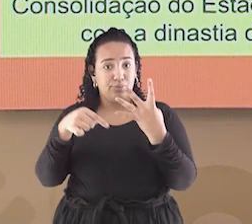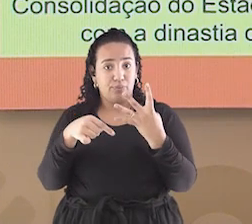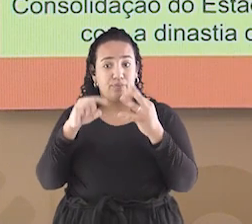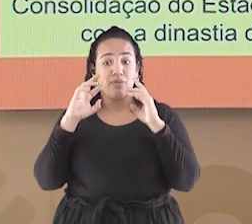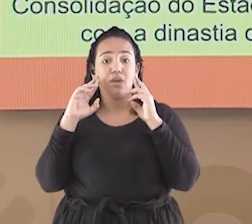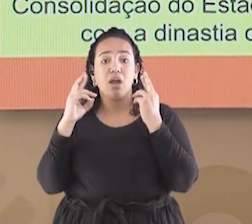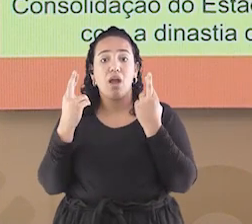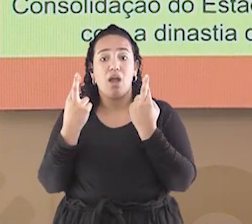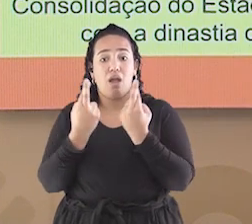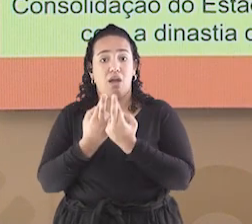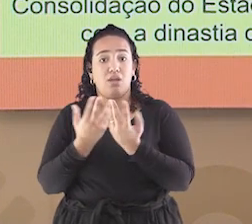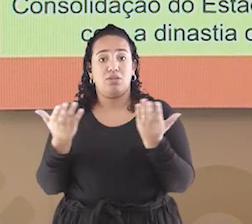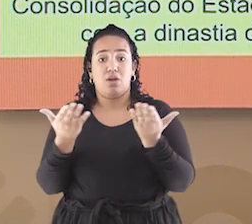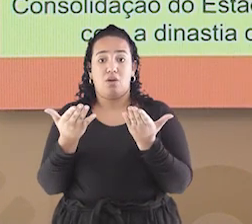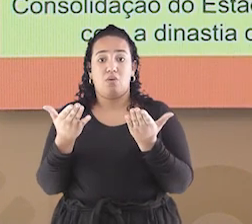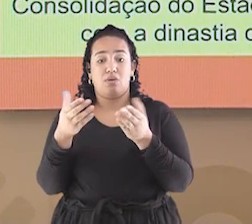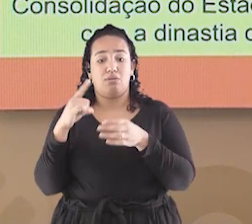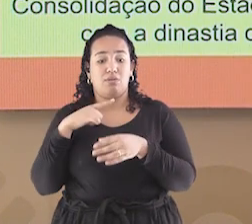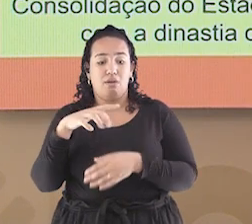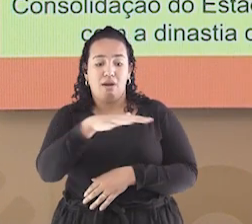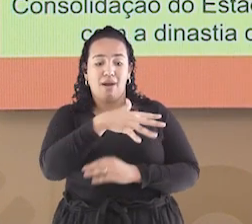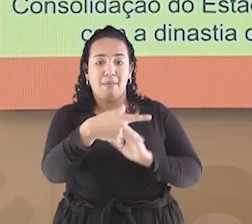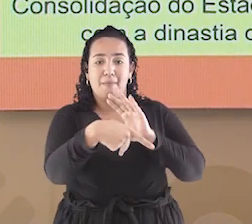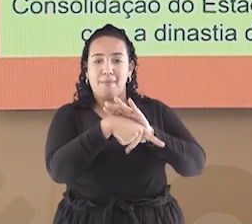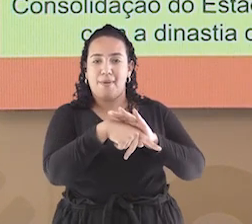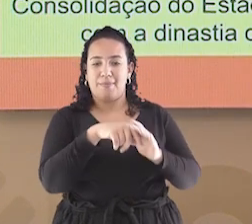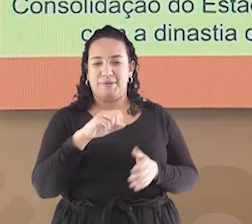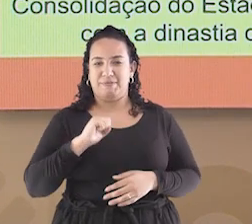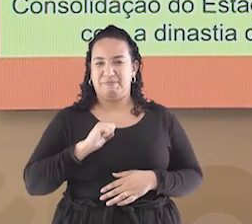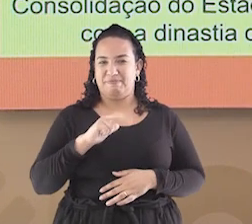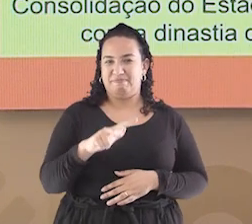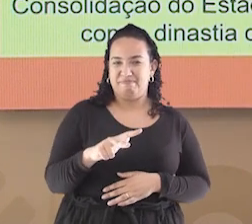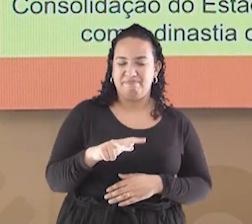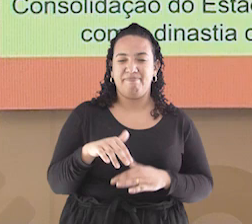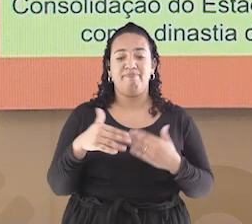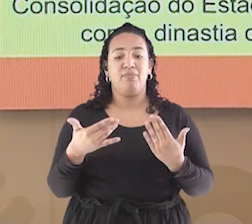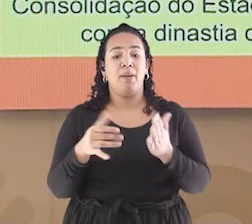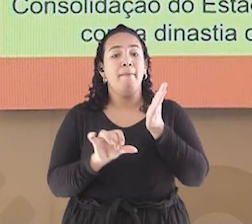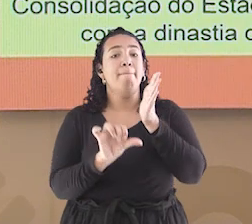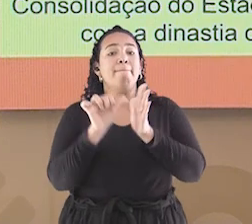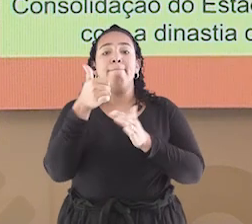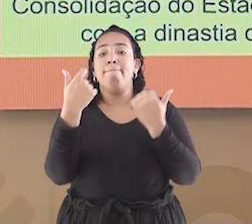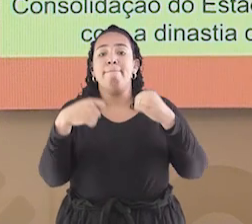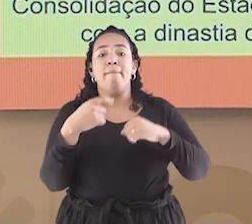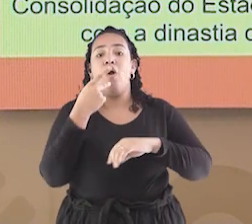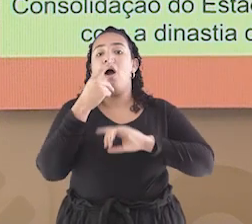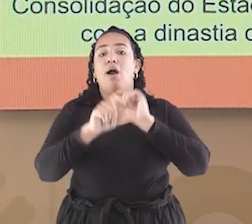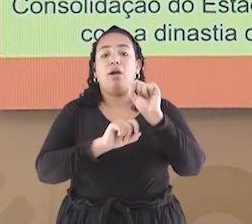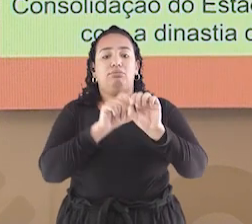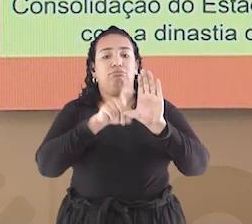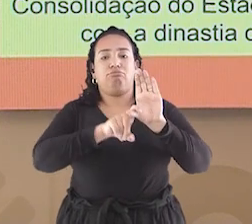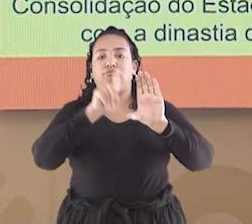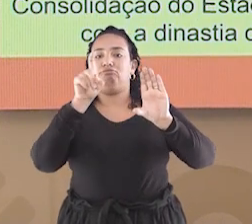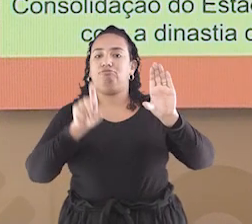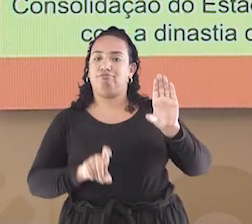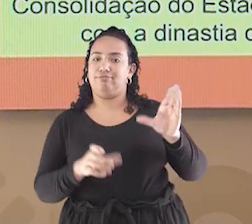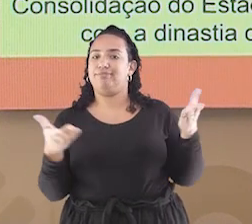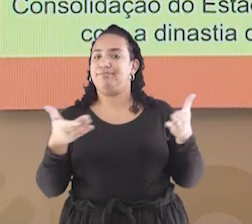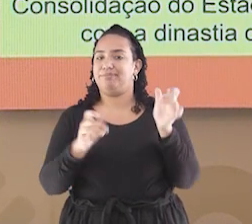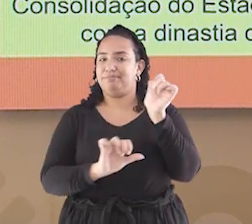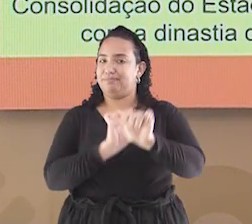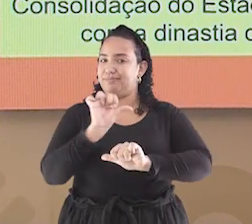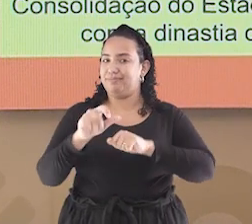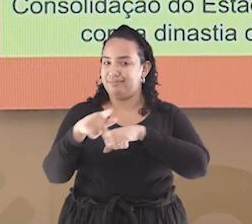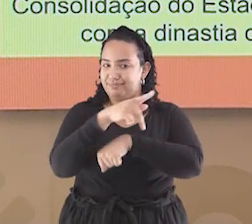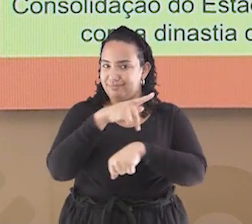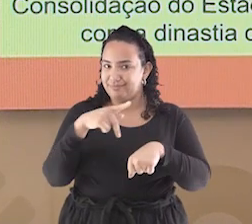partezinha para a criação do Condado Portucalense. E o primeiro passo foi declarar a independência do mesmo e torná-lo um Estado nacional.